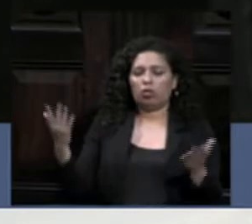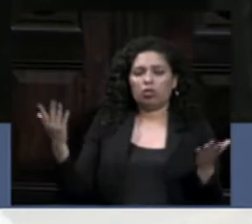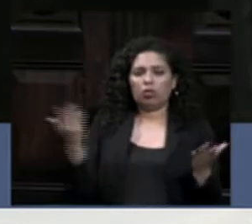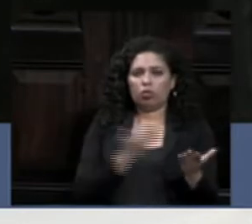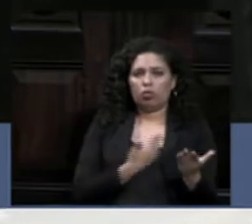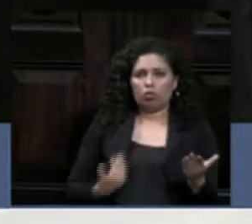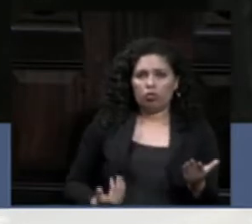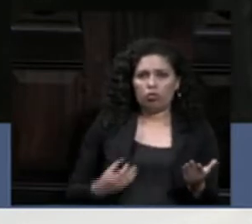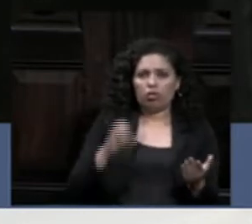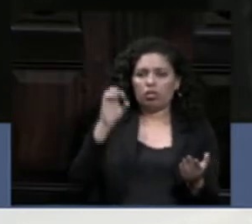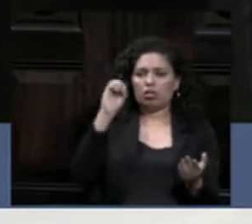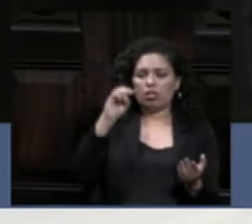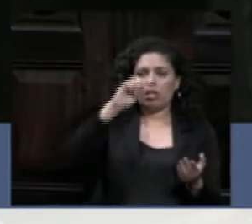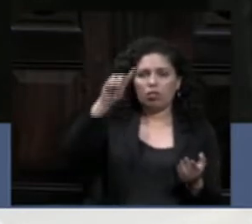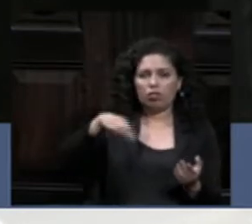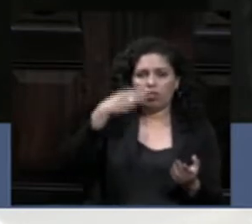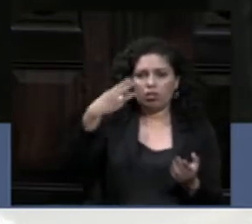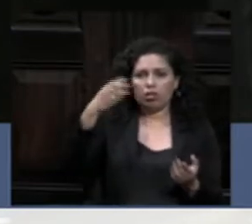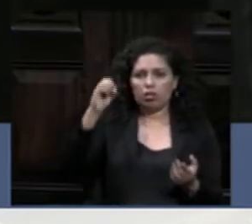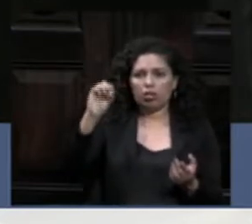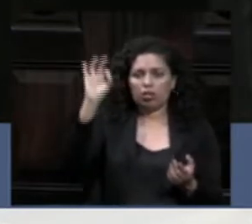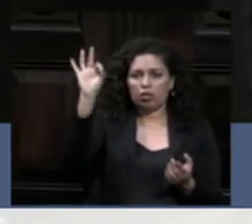0,38% do orçamento da sua receita líquida.